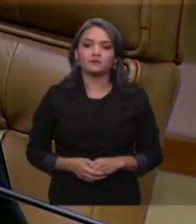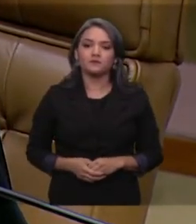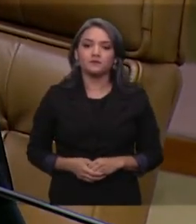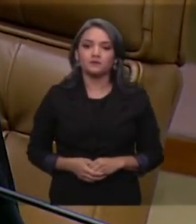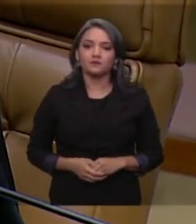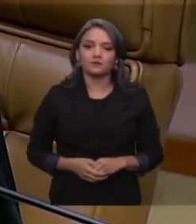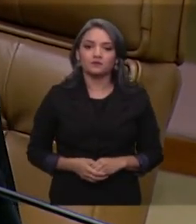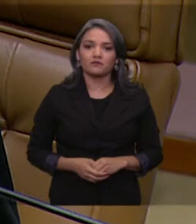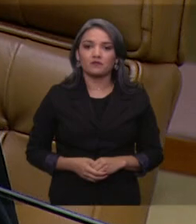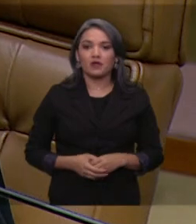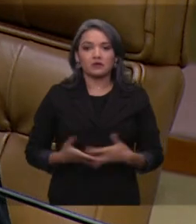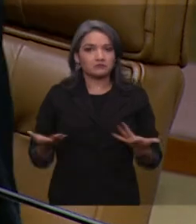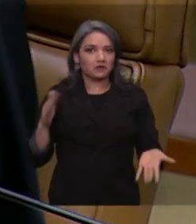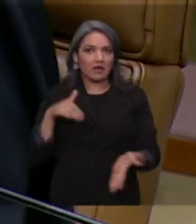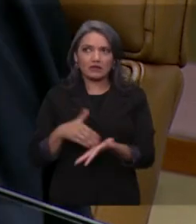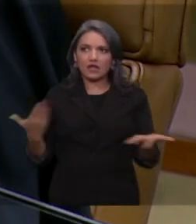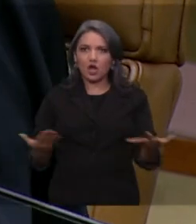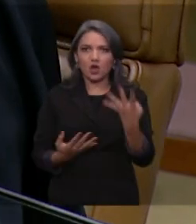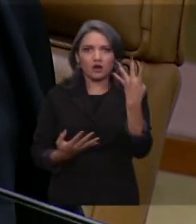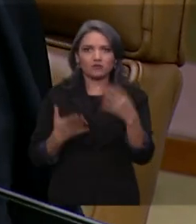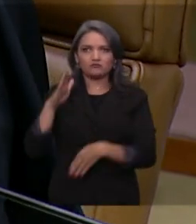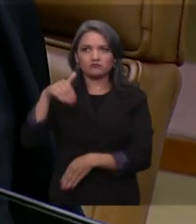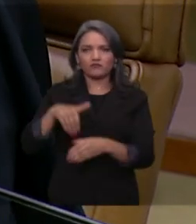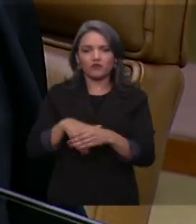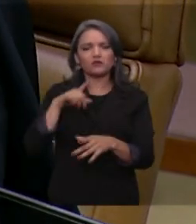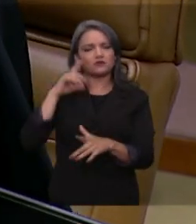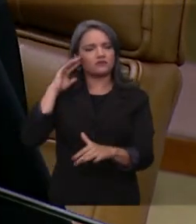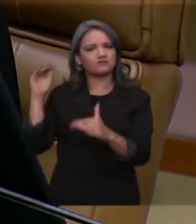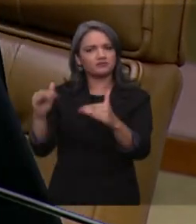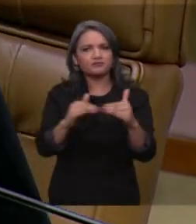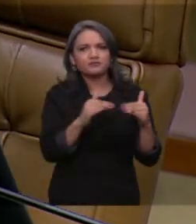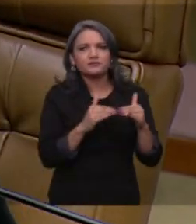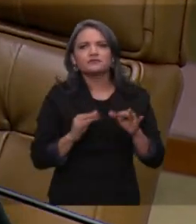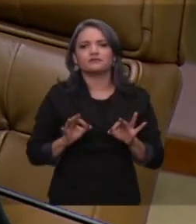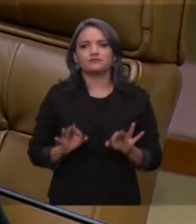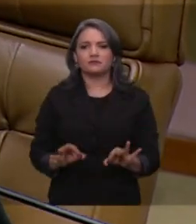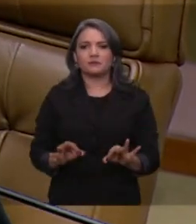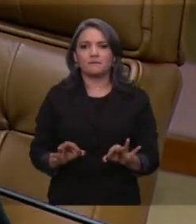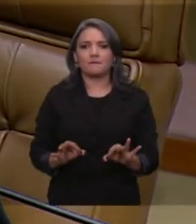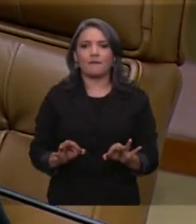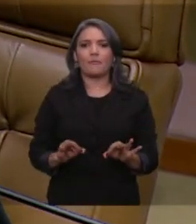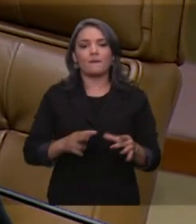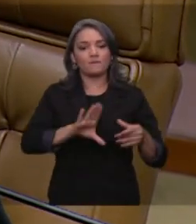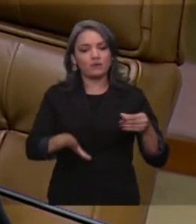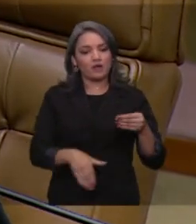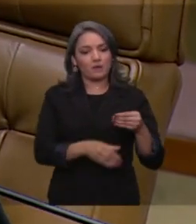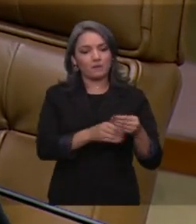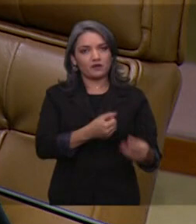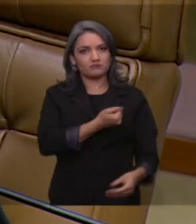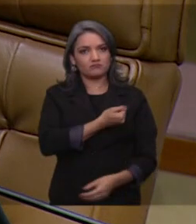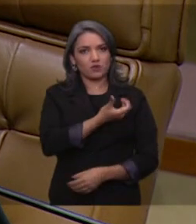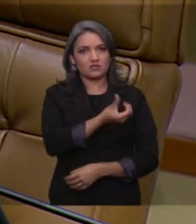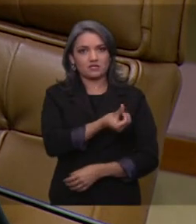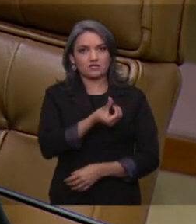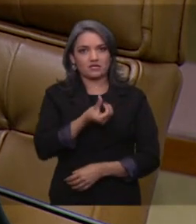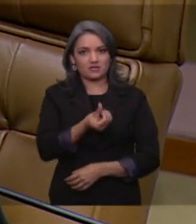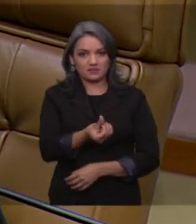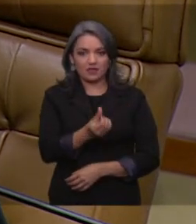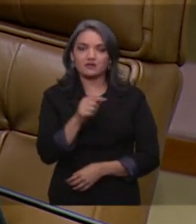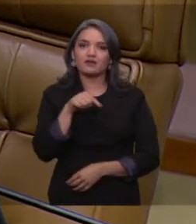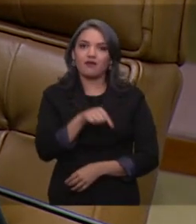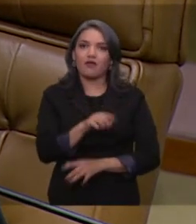eminente relator, divergência nos 4 votos. Ou seja, a a emenda 66, que deu essa